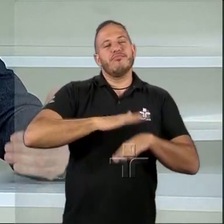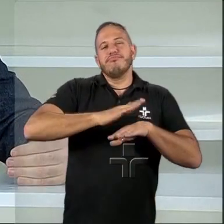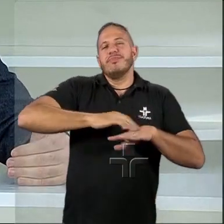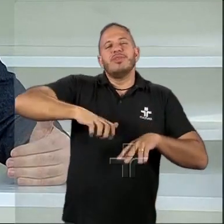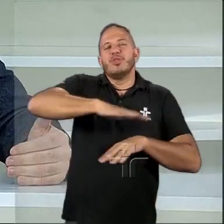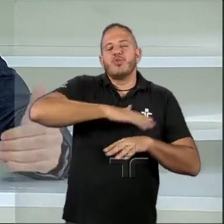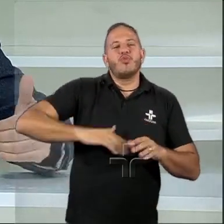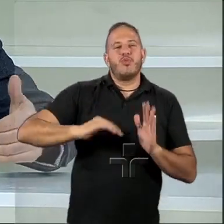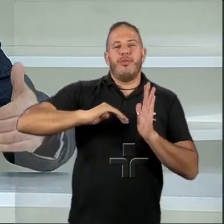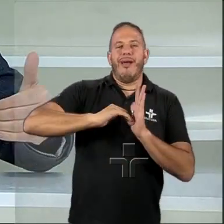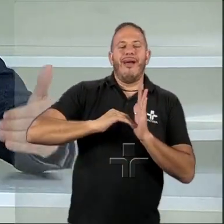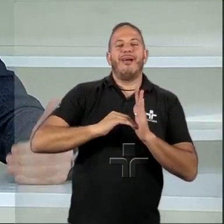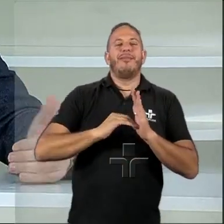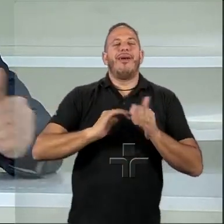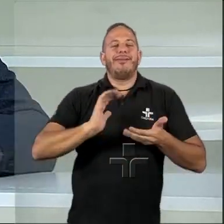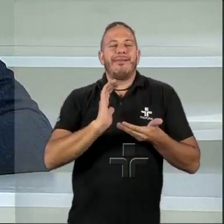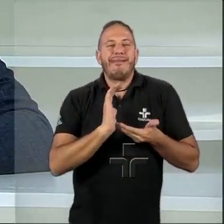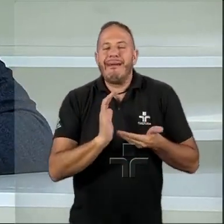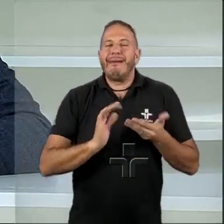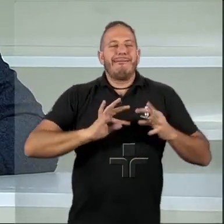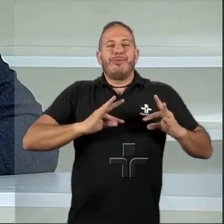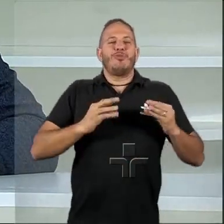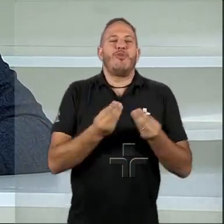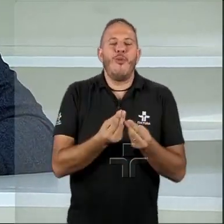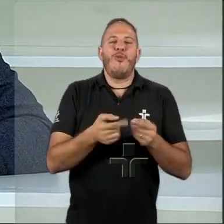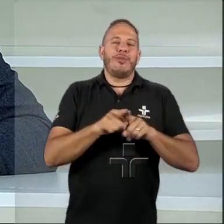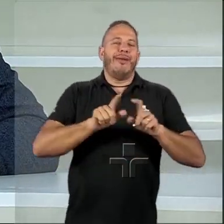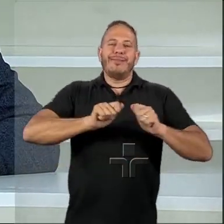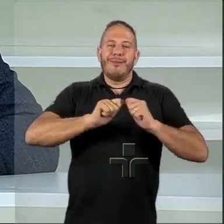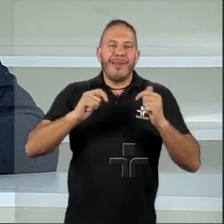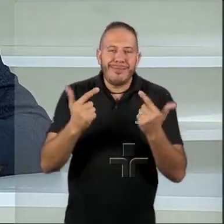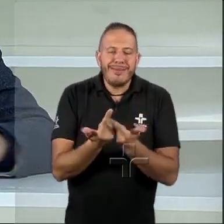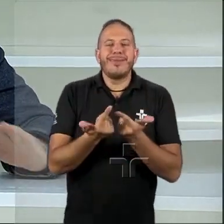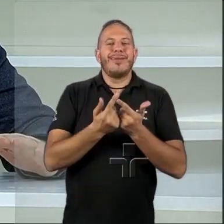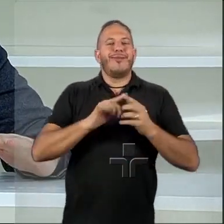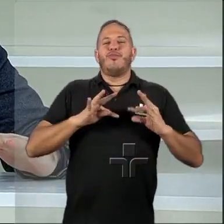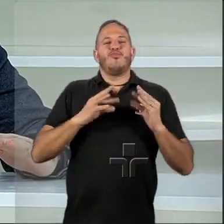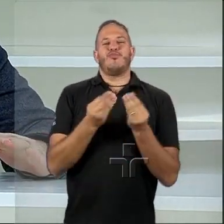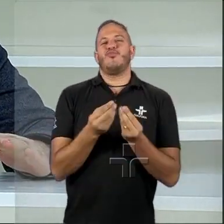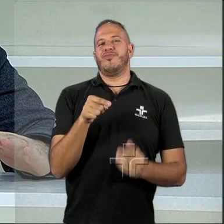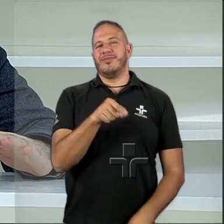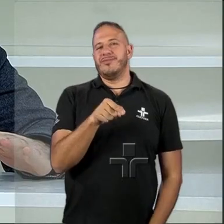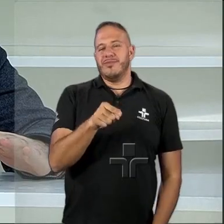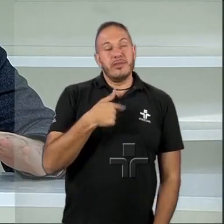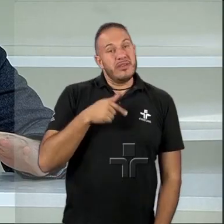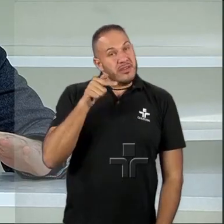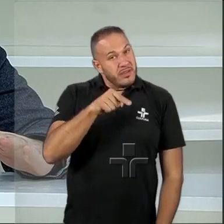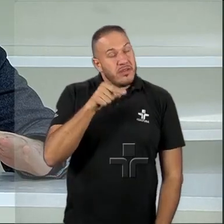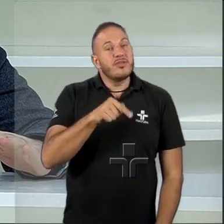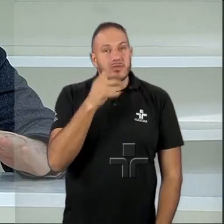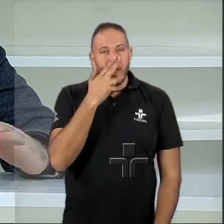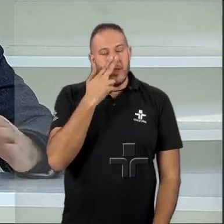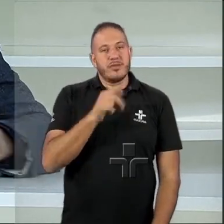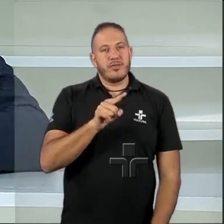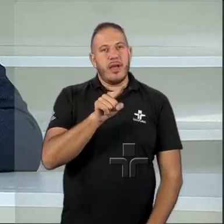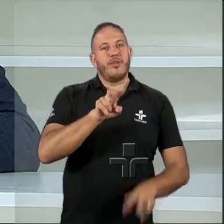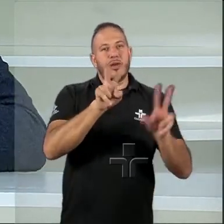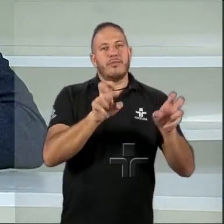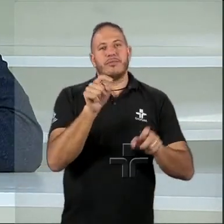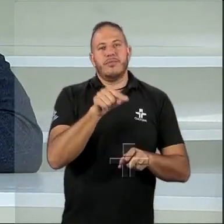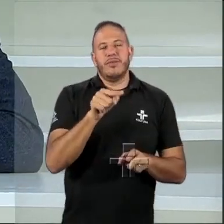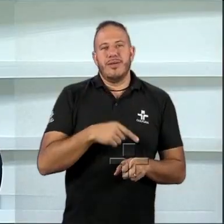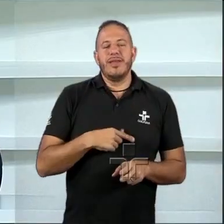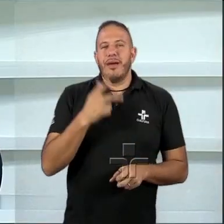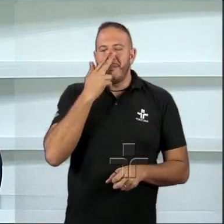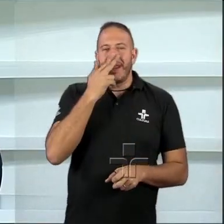de Senado, em termos de Assembleias Legislativas, etc. E tal. Acho que isso é que está em questão agora. Botaram fogo